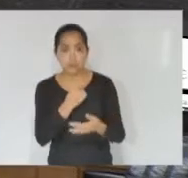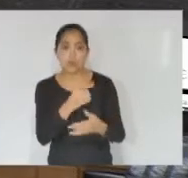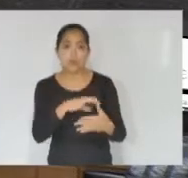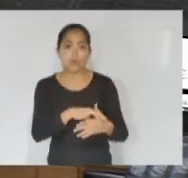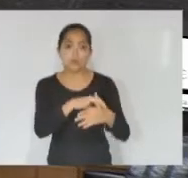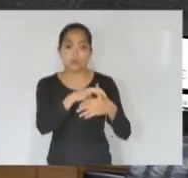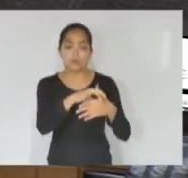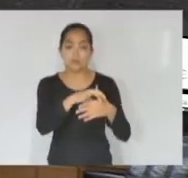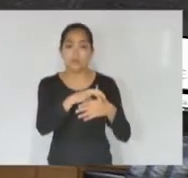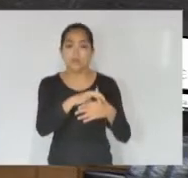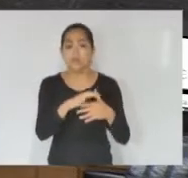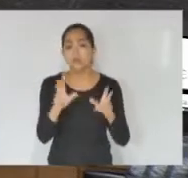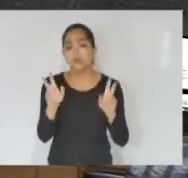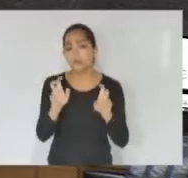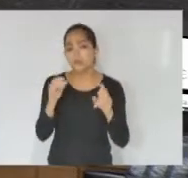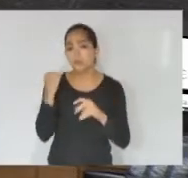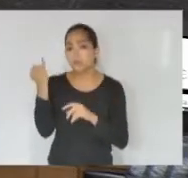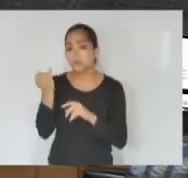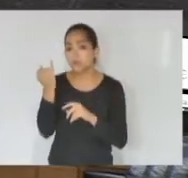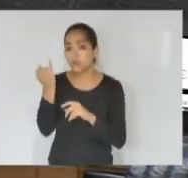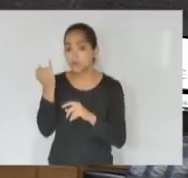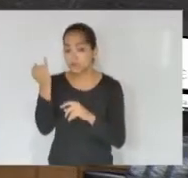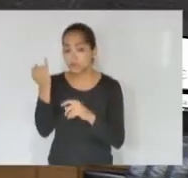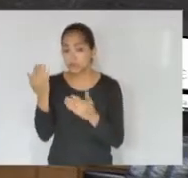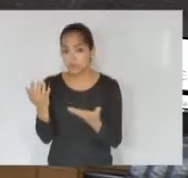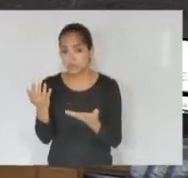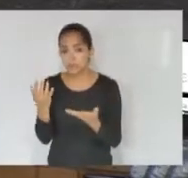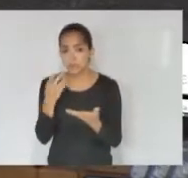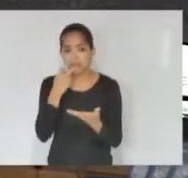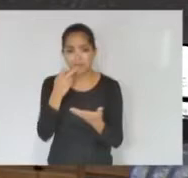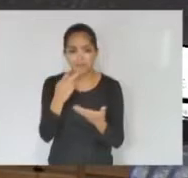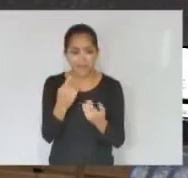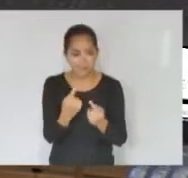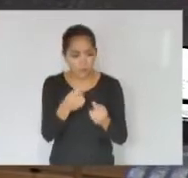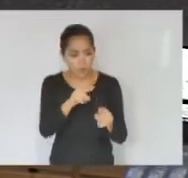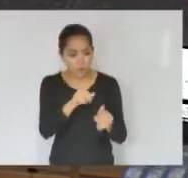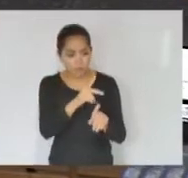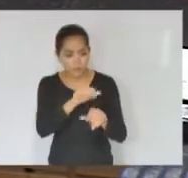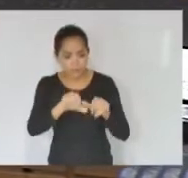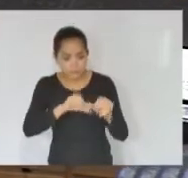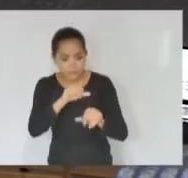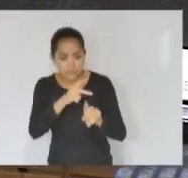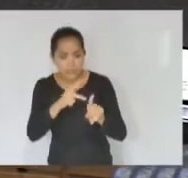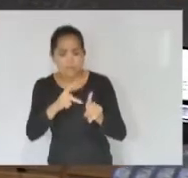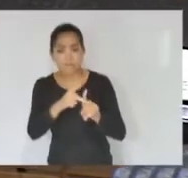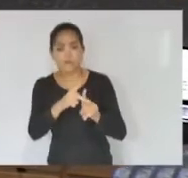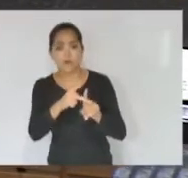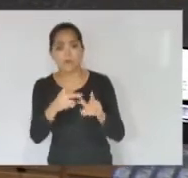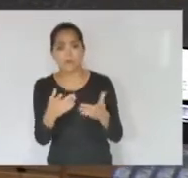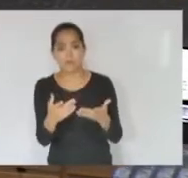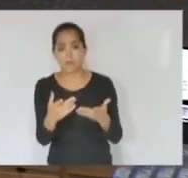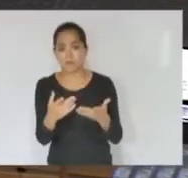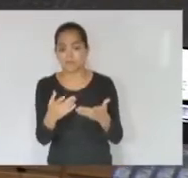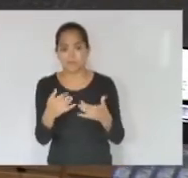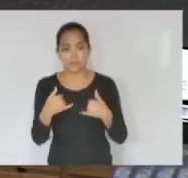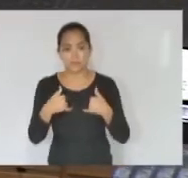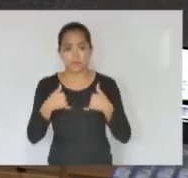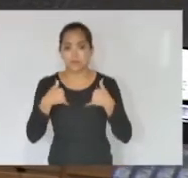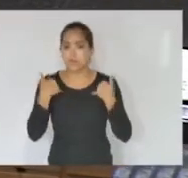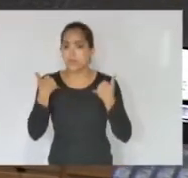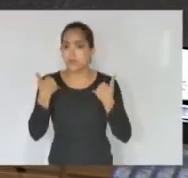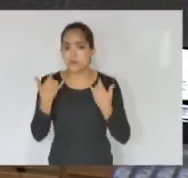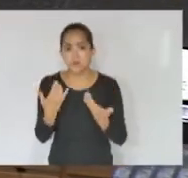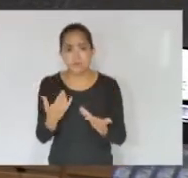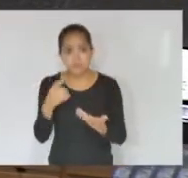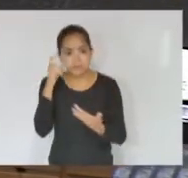de extrema importância. Quem diz que é contra a reforma, que não quer, é no mínimo egoísta. Egoísta